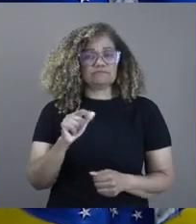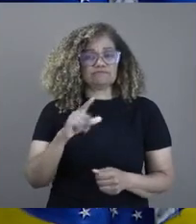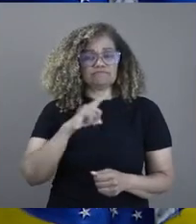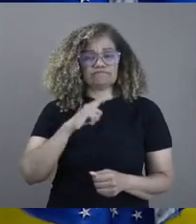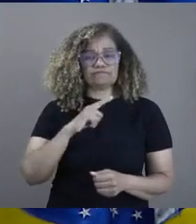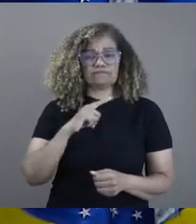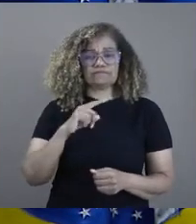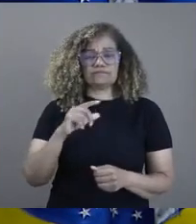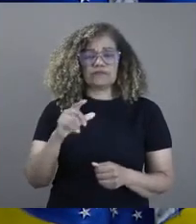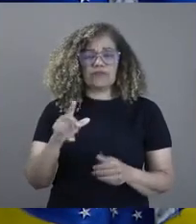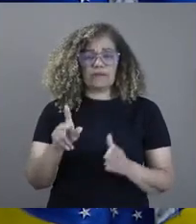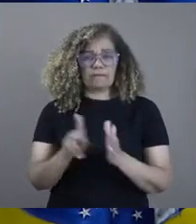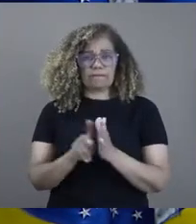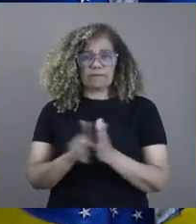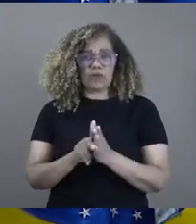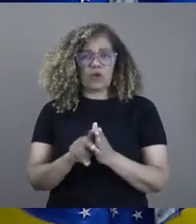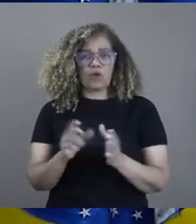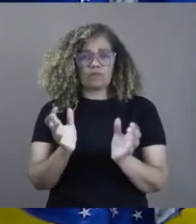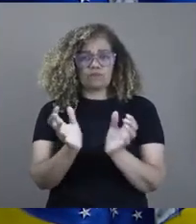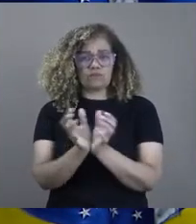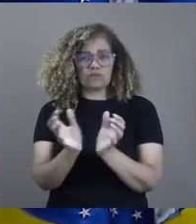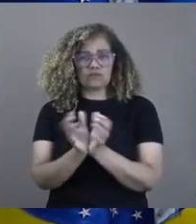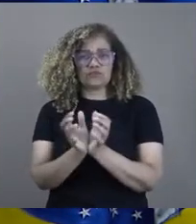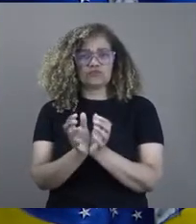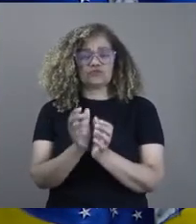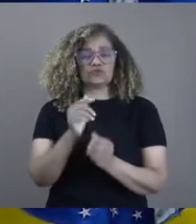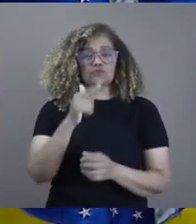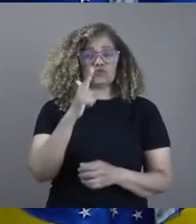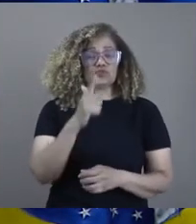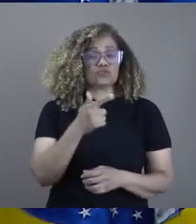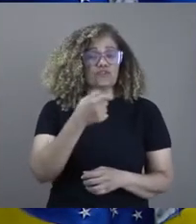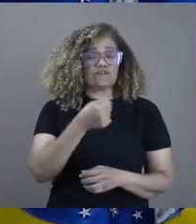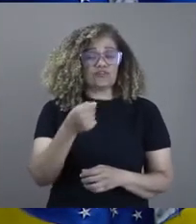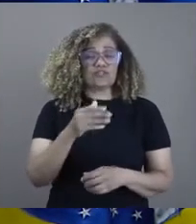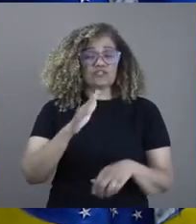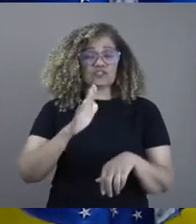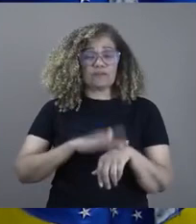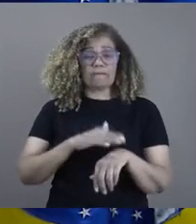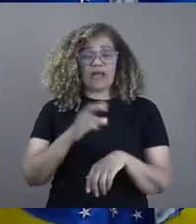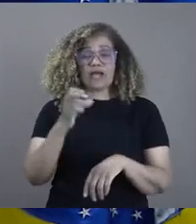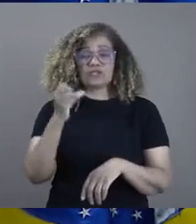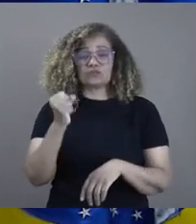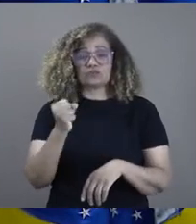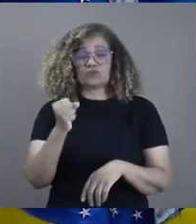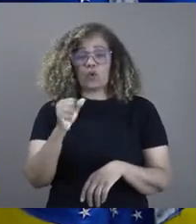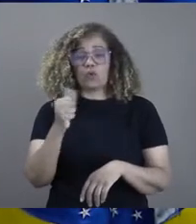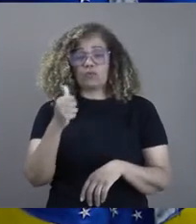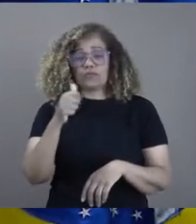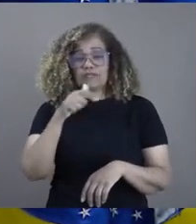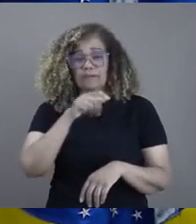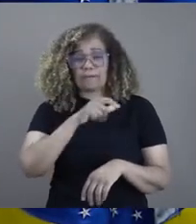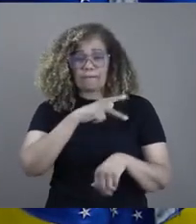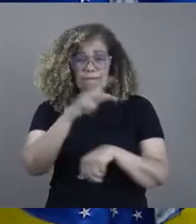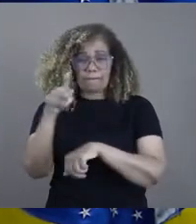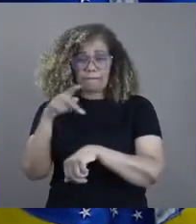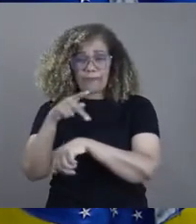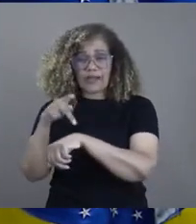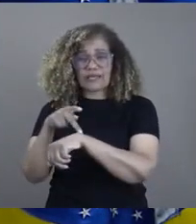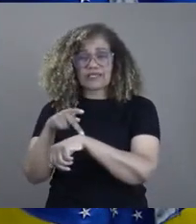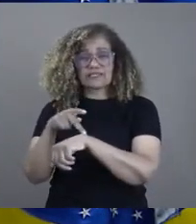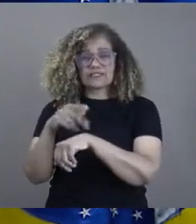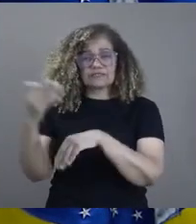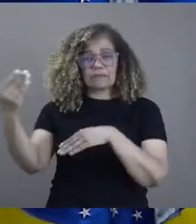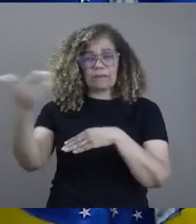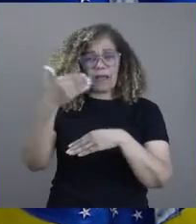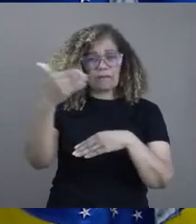G20 e de mais oito Nações convidadas pelo Brasil é o